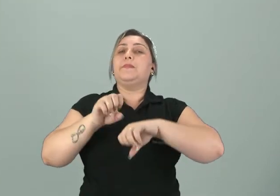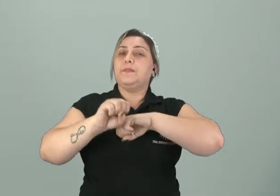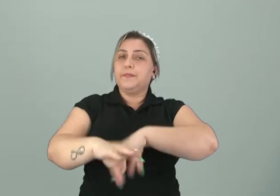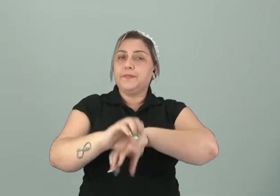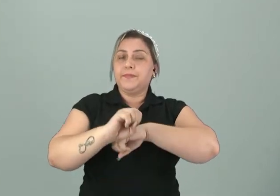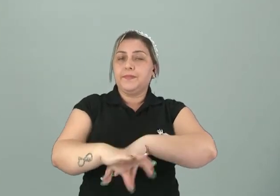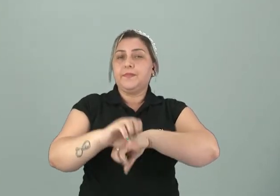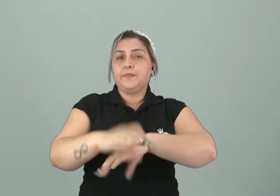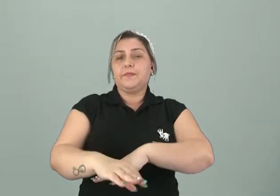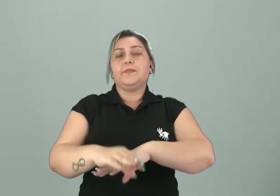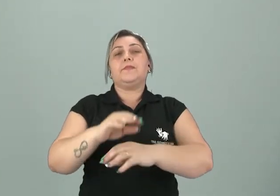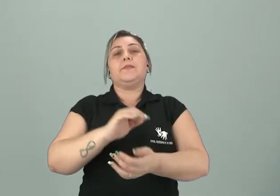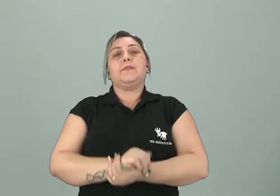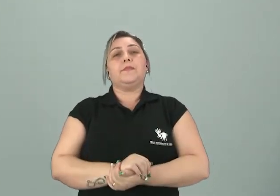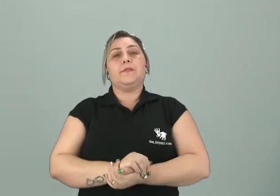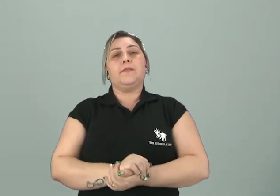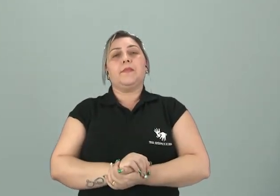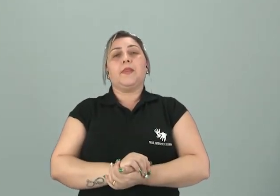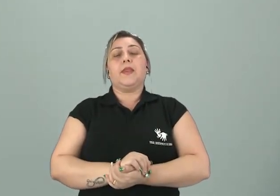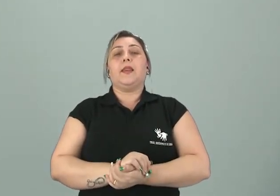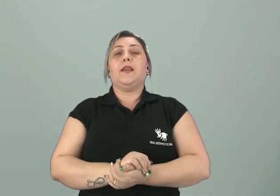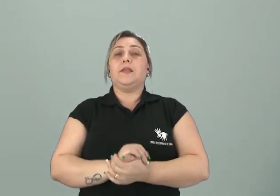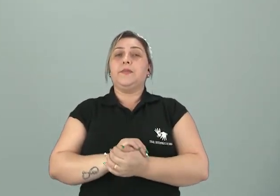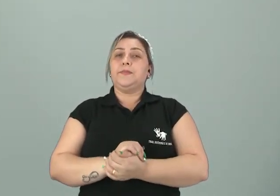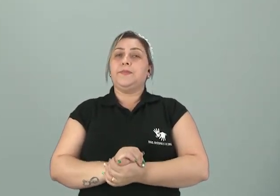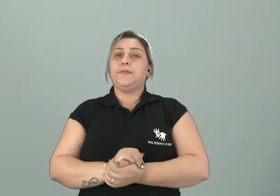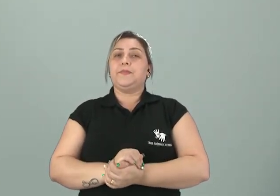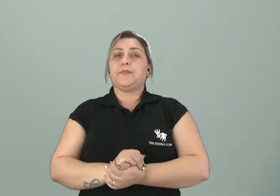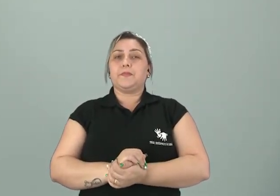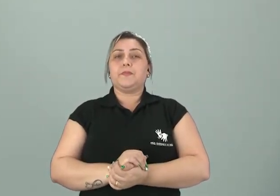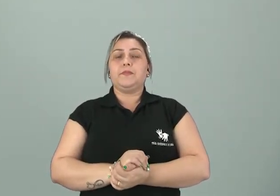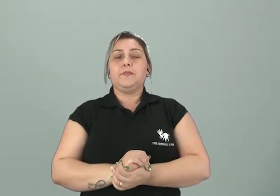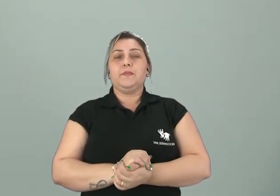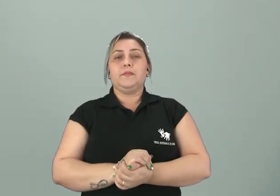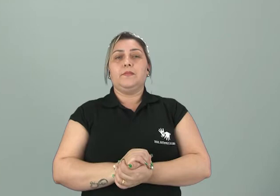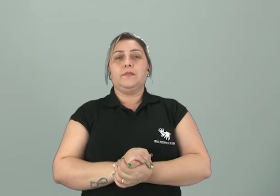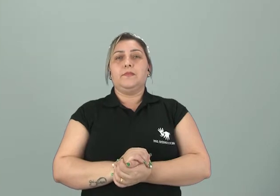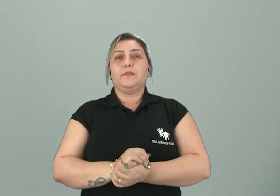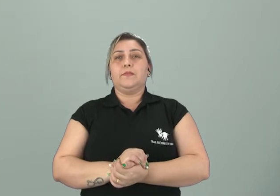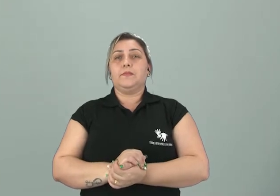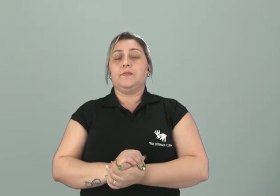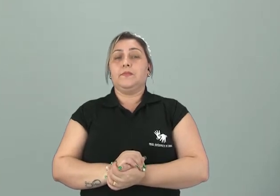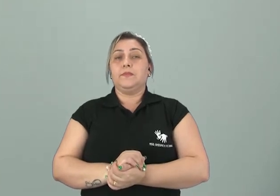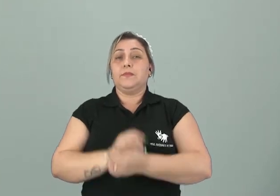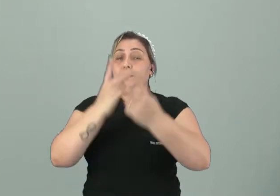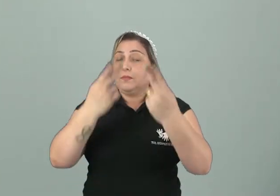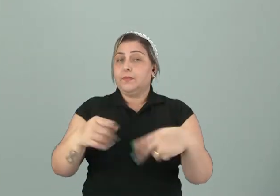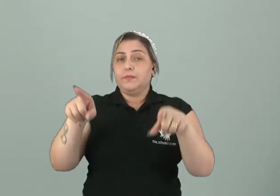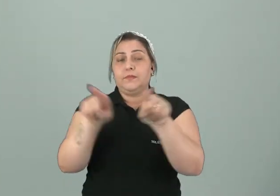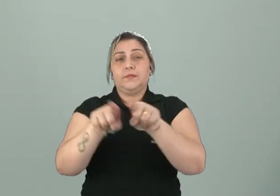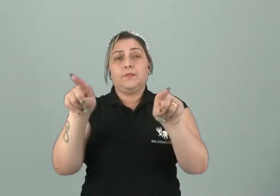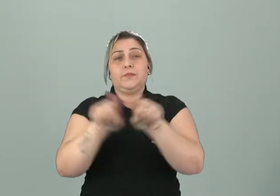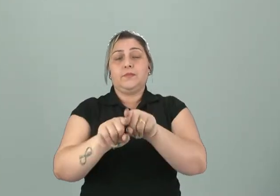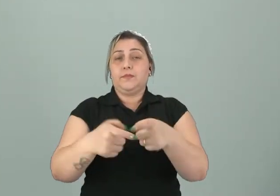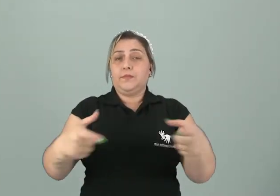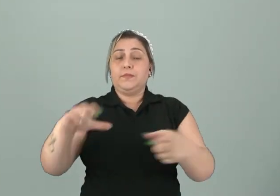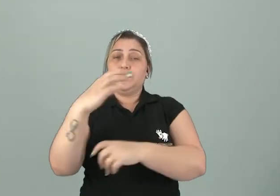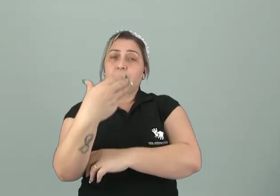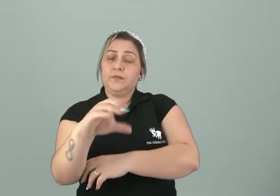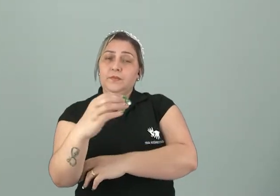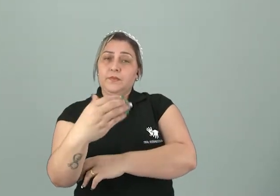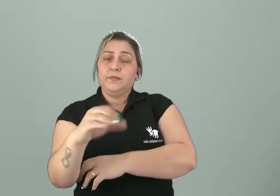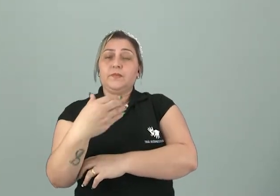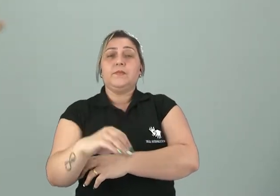certo? A educação era elitizada, era privilégio dos nobres. E, igualmente, também os avanços na